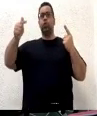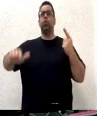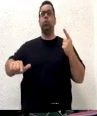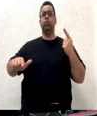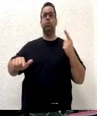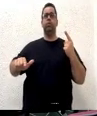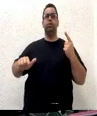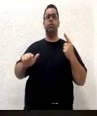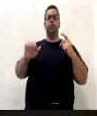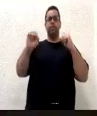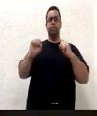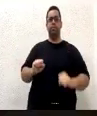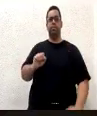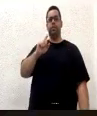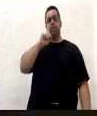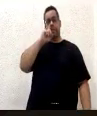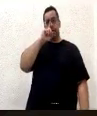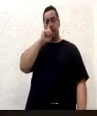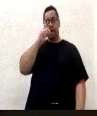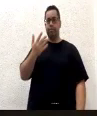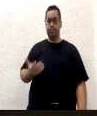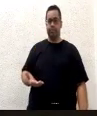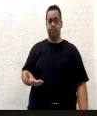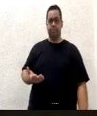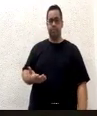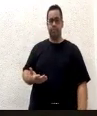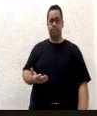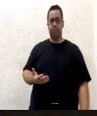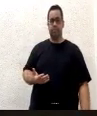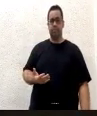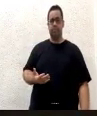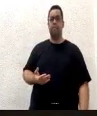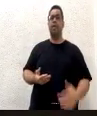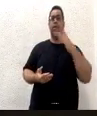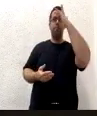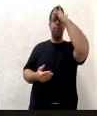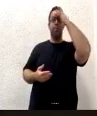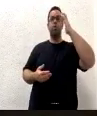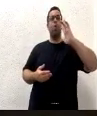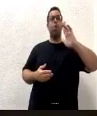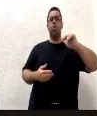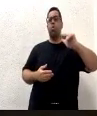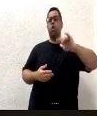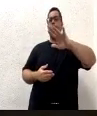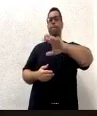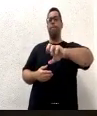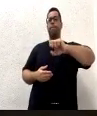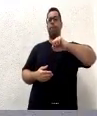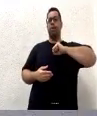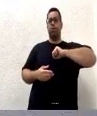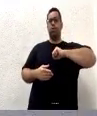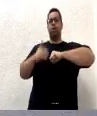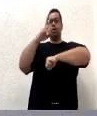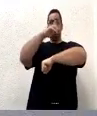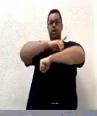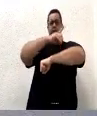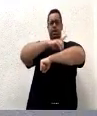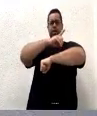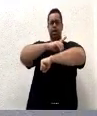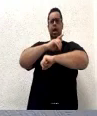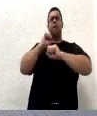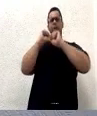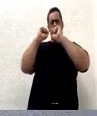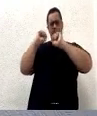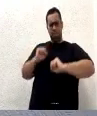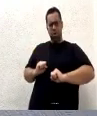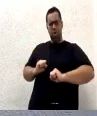duas vezes, essa pessoa tem mais chance de ter. A pessoa que nunca pegou dengue, a primeira vez, ela pode ter dengue grave? Pode. Ela pode ter dengue grave, ela